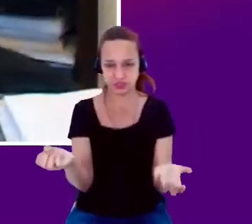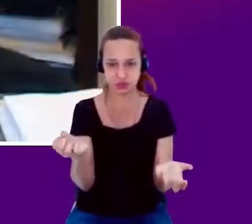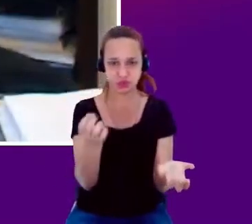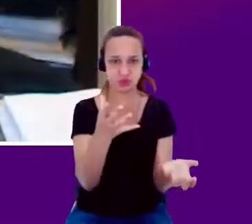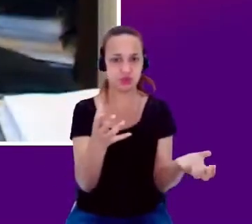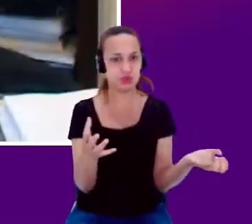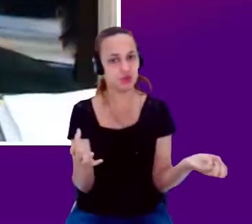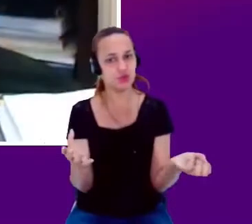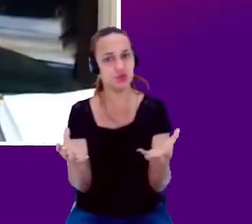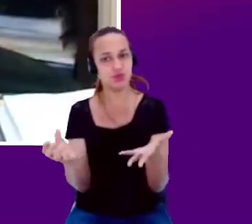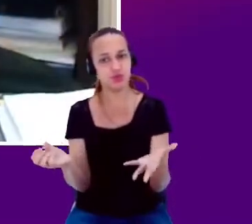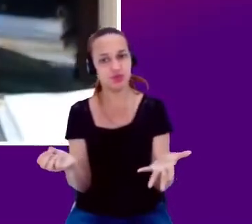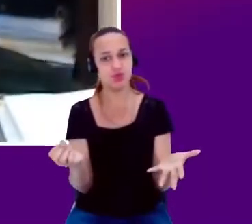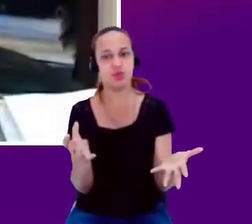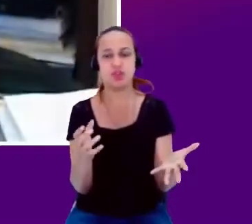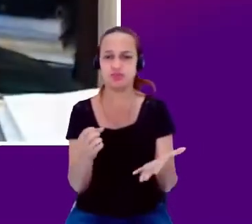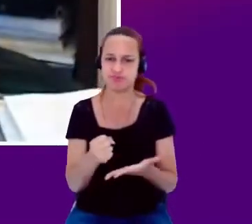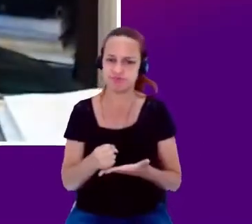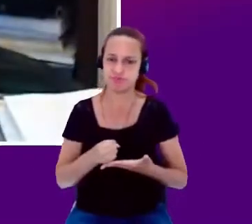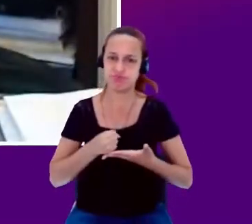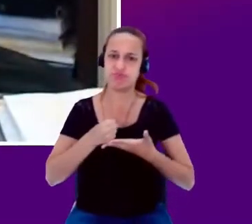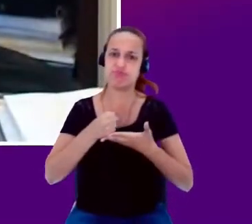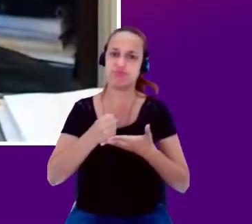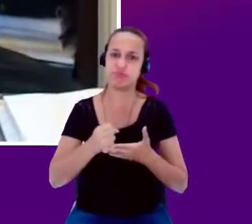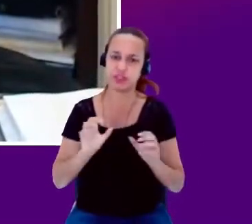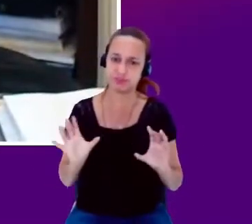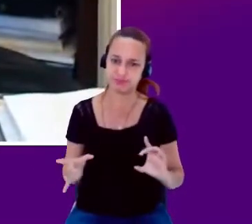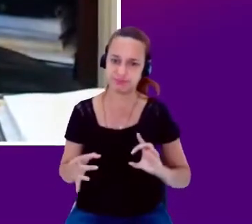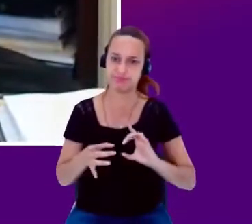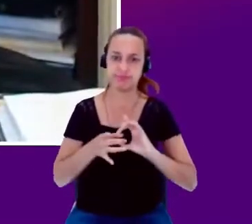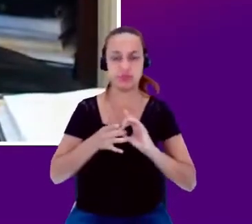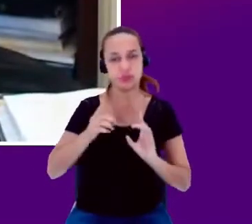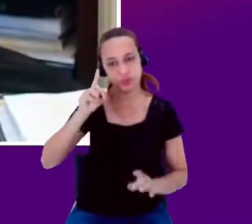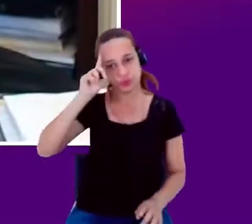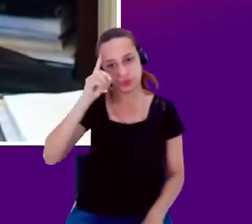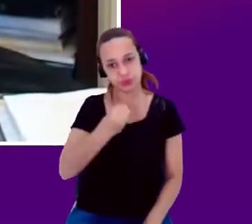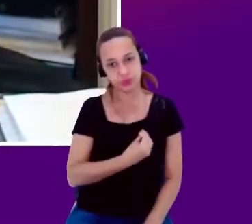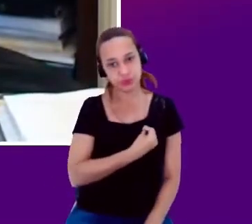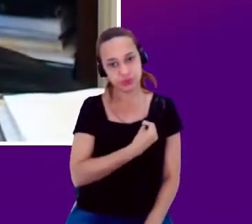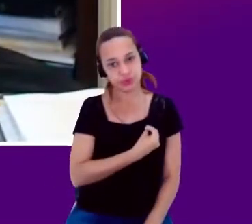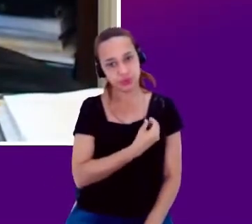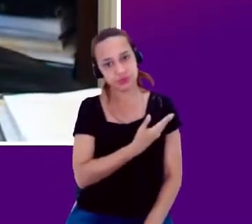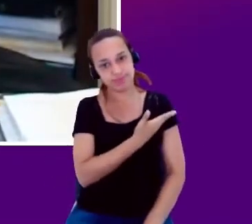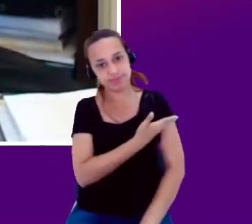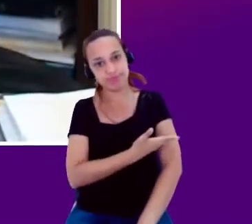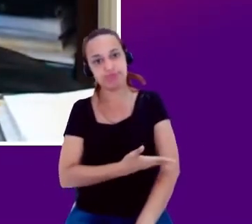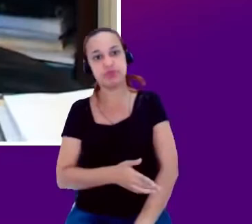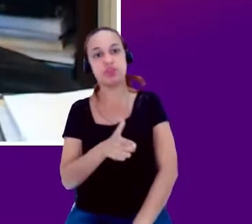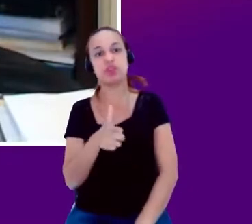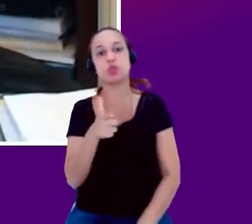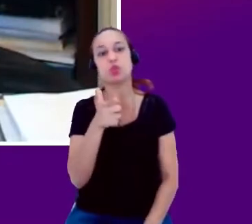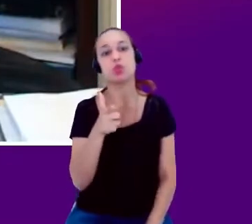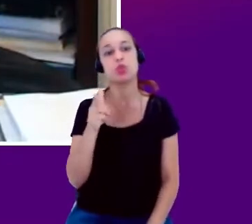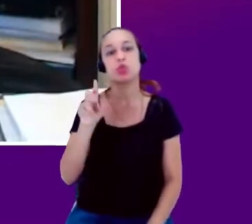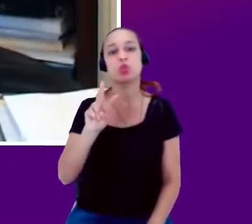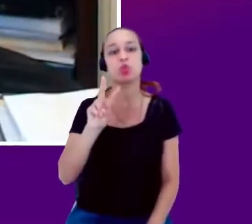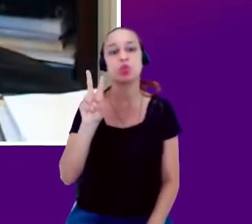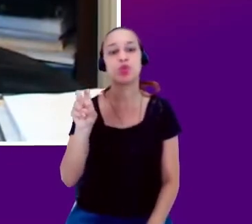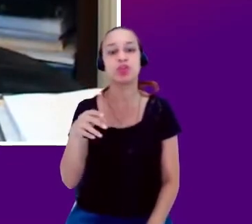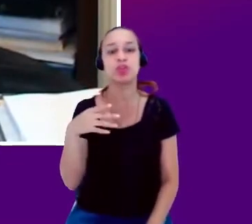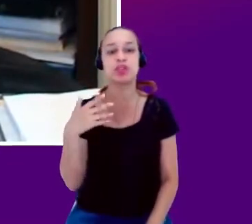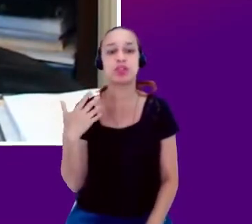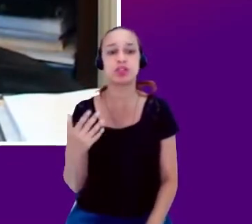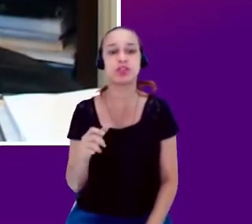mais incorporadas ao nosso dia a dia, nós temos ainda um outro fator, uma discriminação